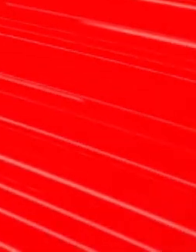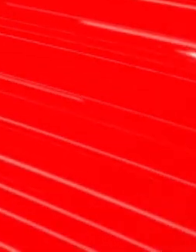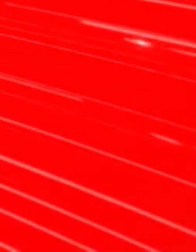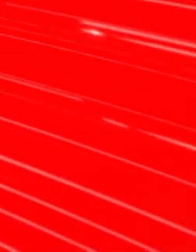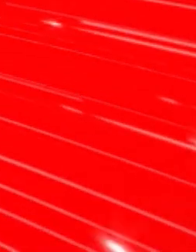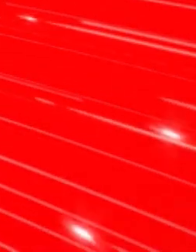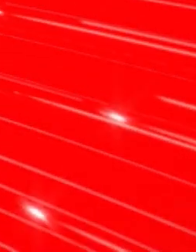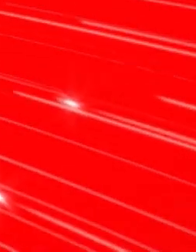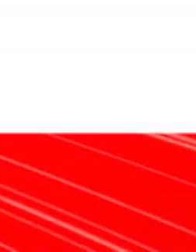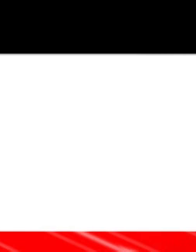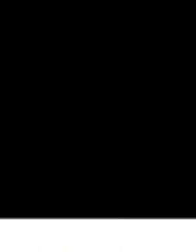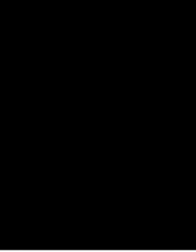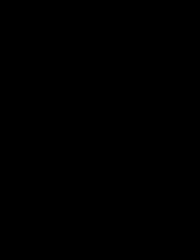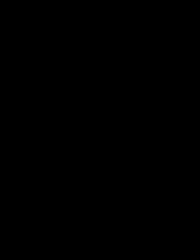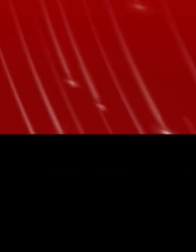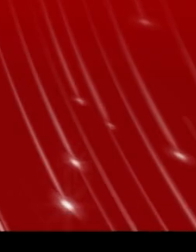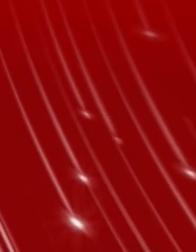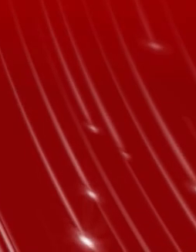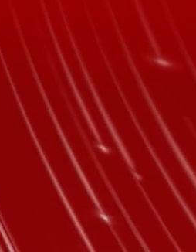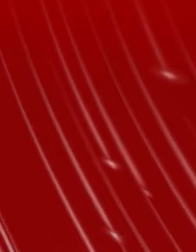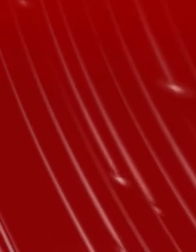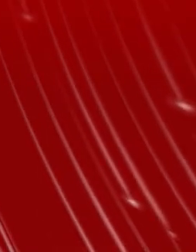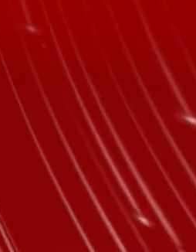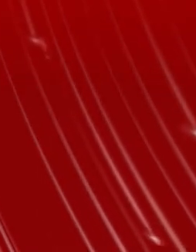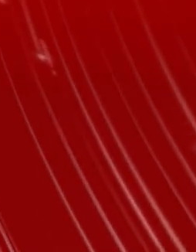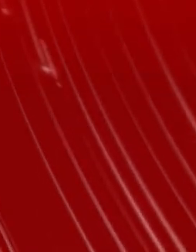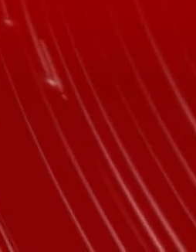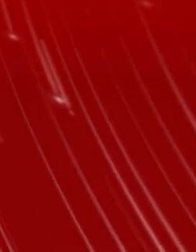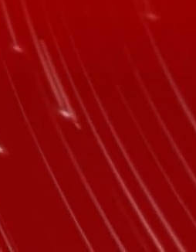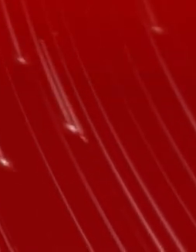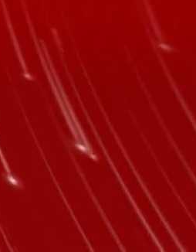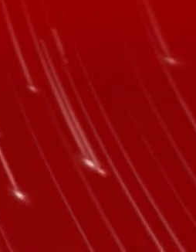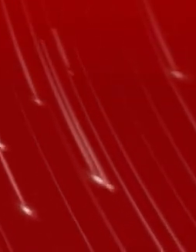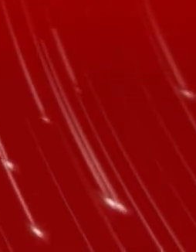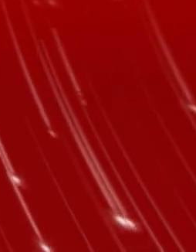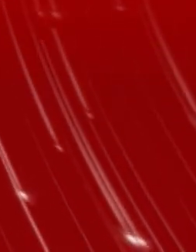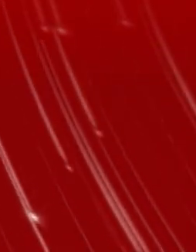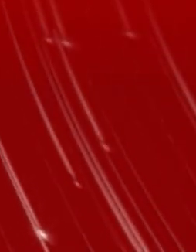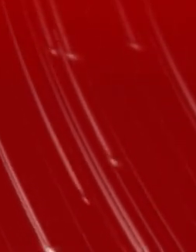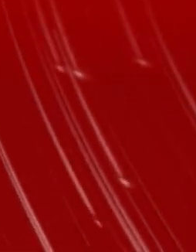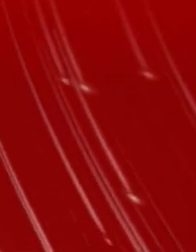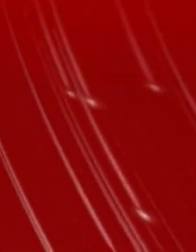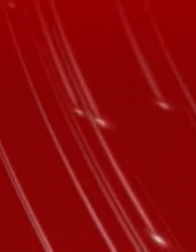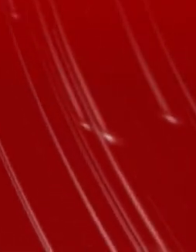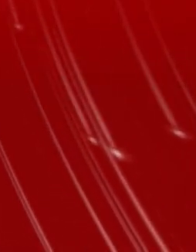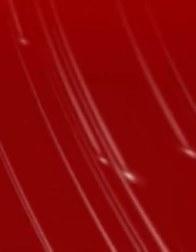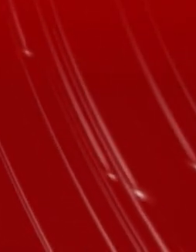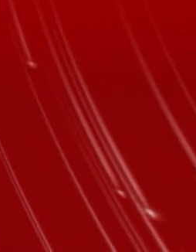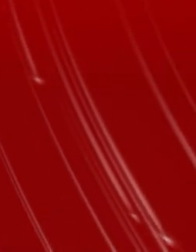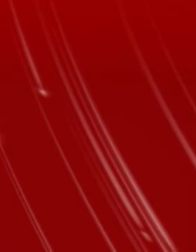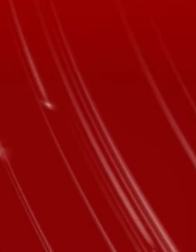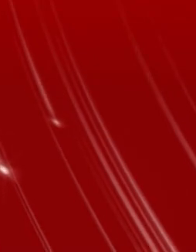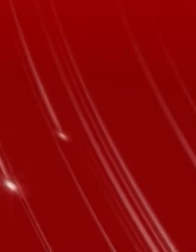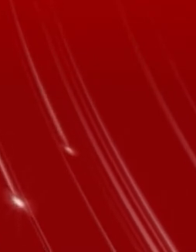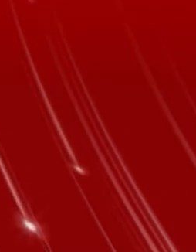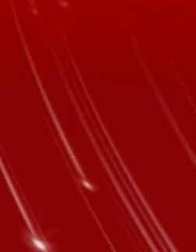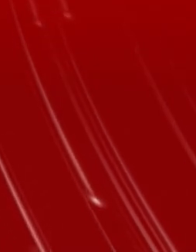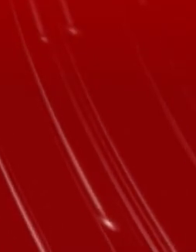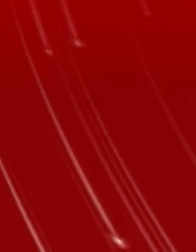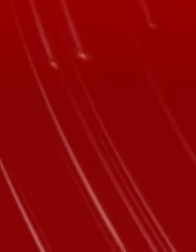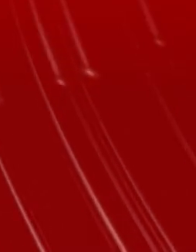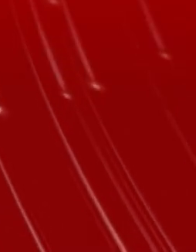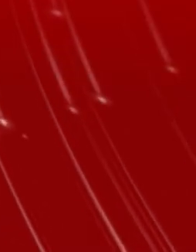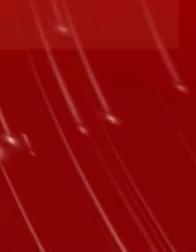do cidadão sul-mato-grossense. Temos também programas e reportagens especiais que compõem a nossa